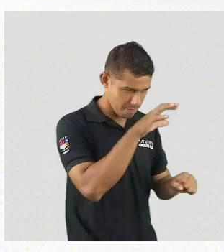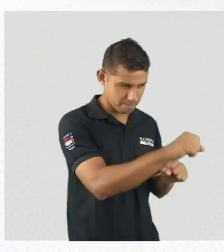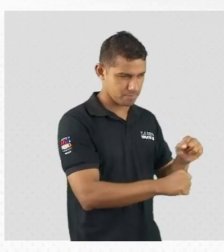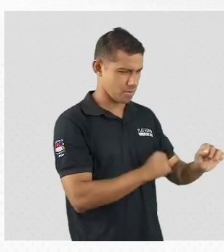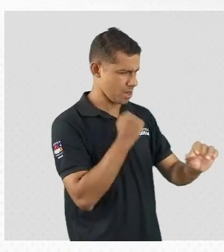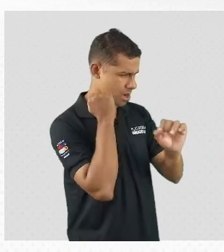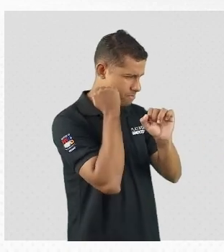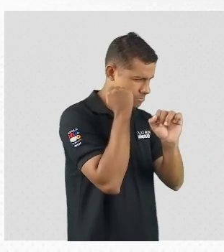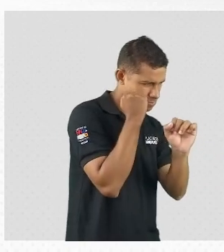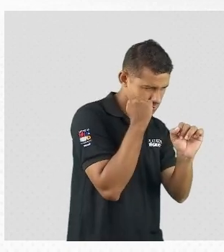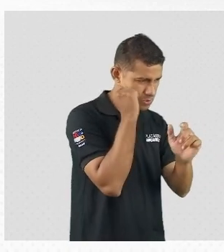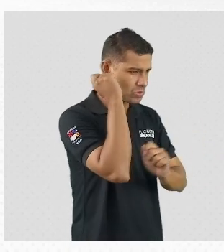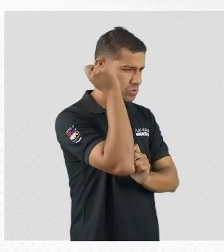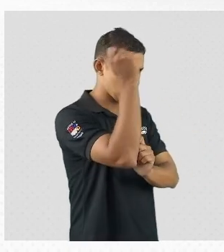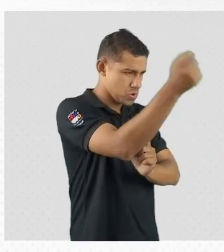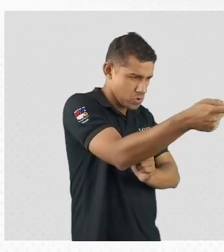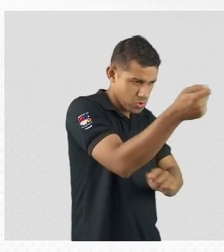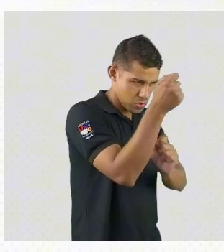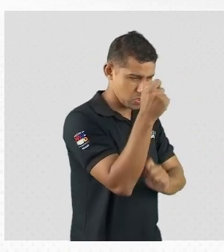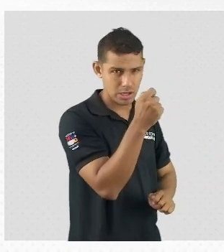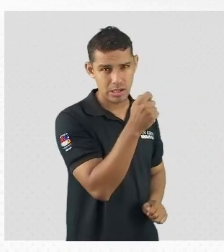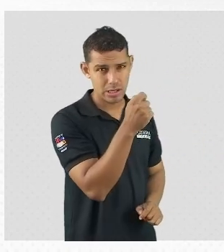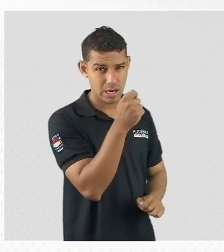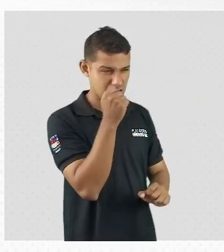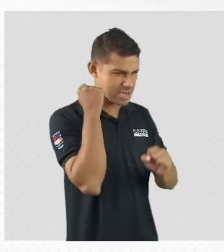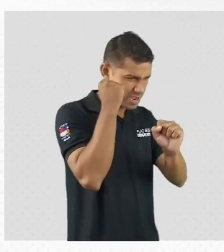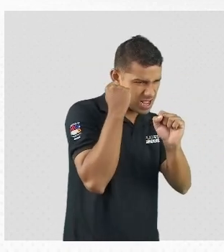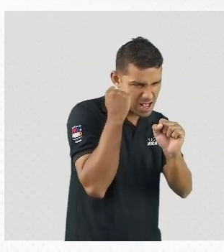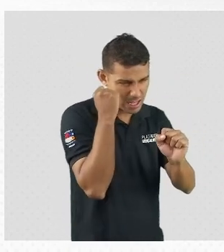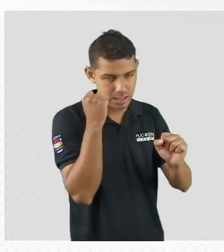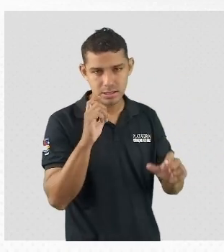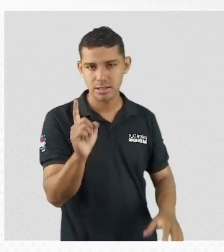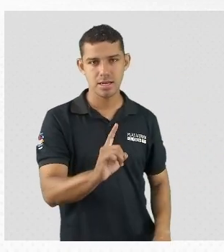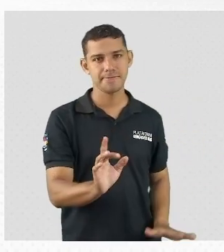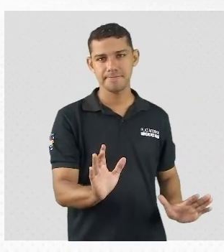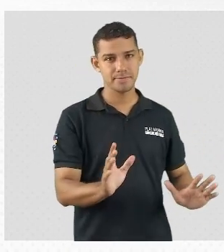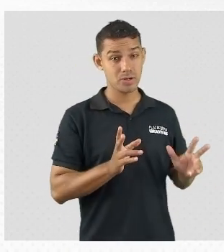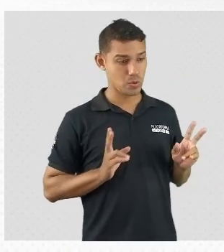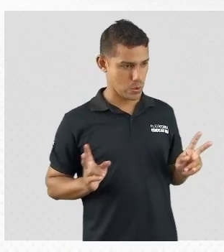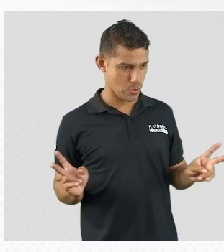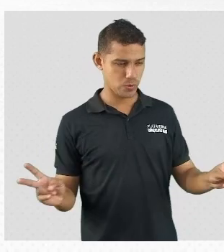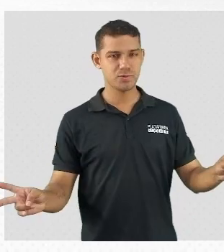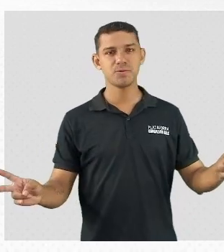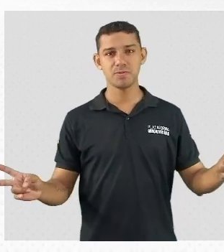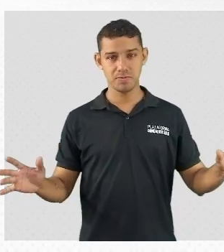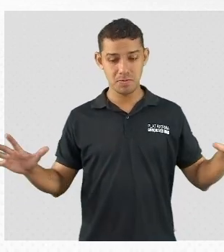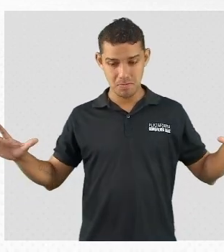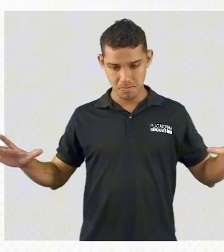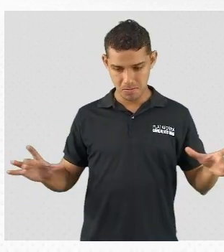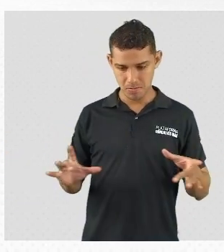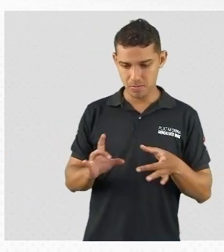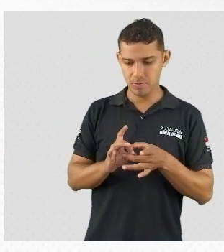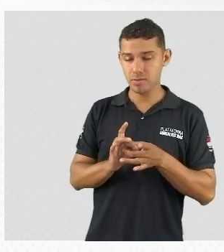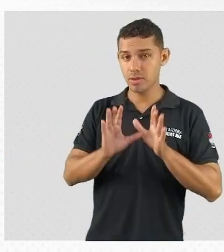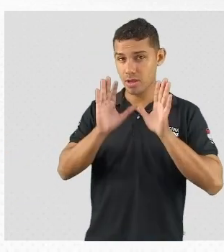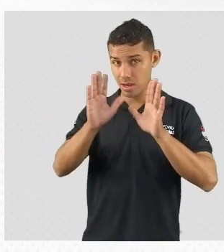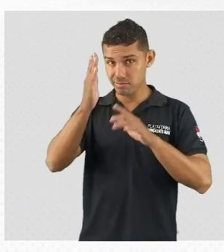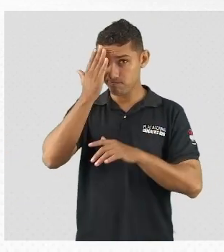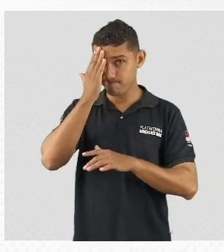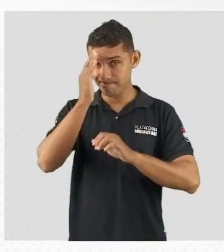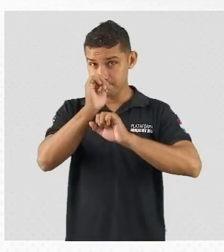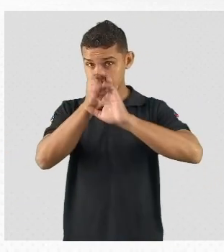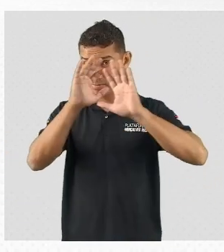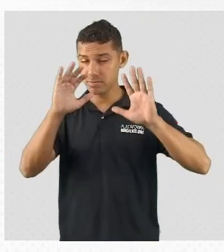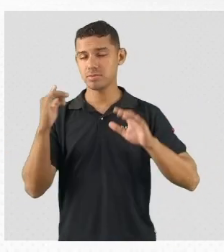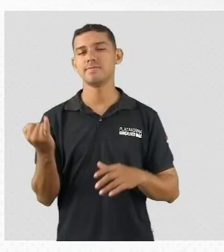de ser pescadores? Caçadores? Não. Eles não deixaram, gente. Vamos entender algo